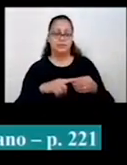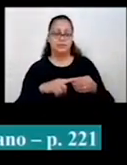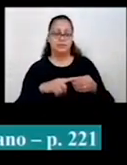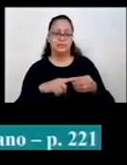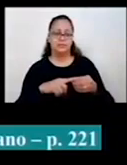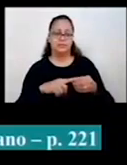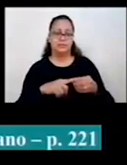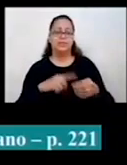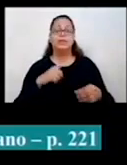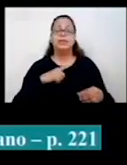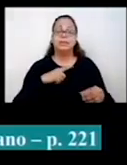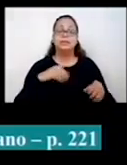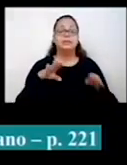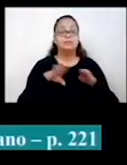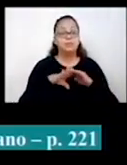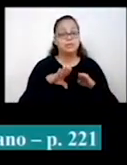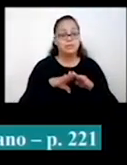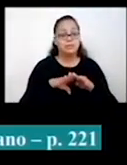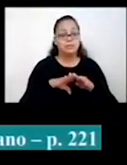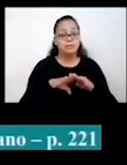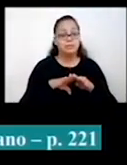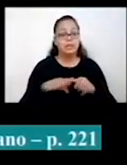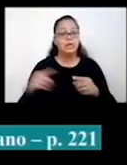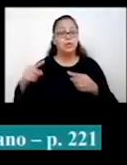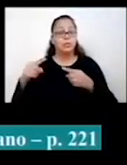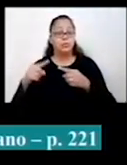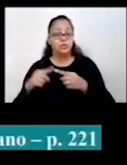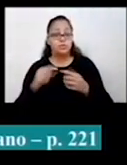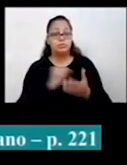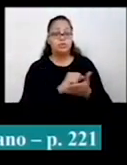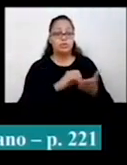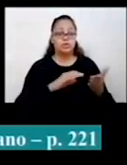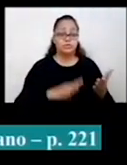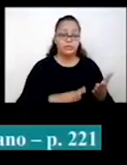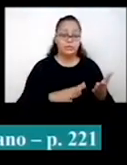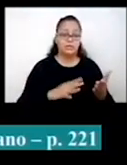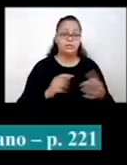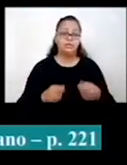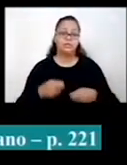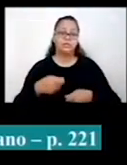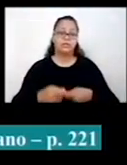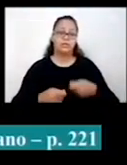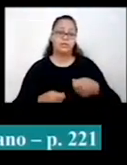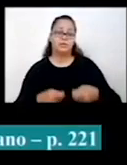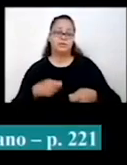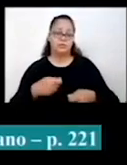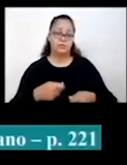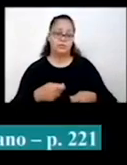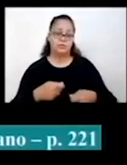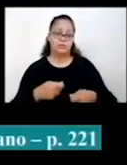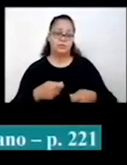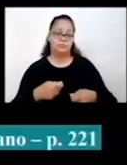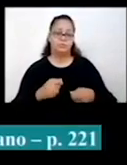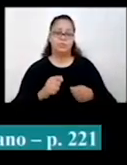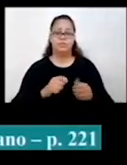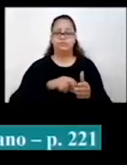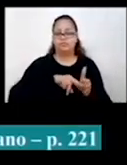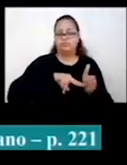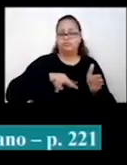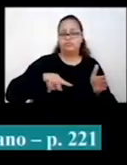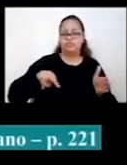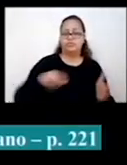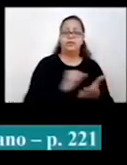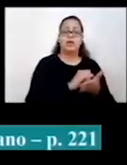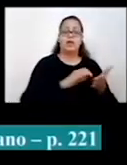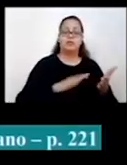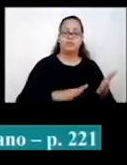ponto de vista da riqueza. E temos também o tipo de atividade econômica, Obviamente que as cidades têm diversos tipos